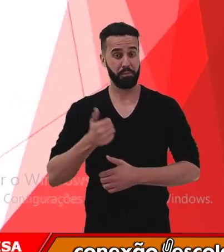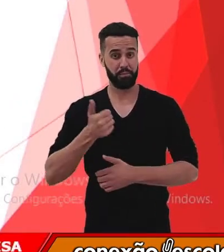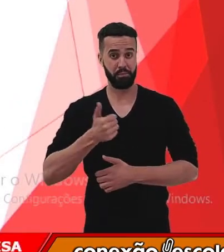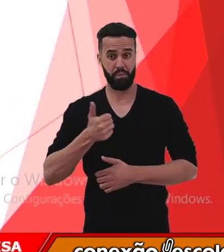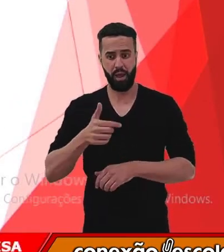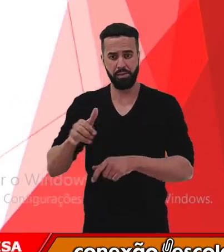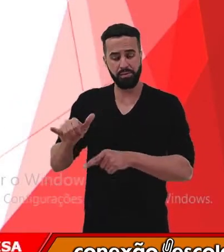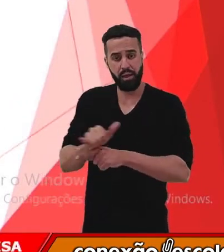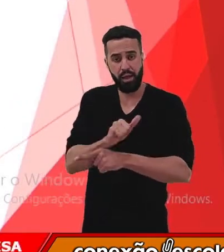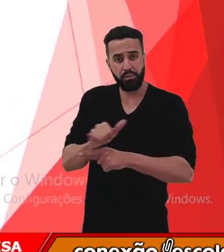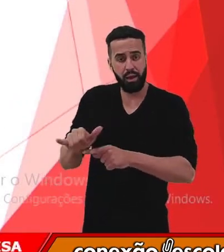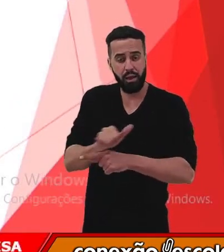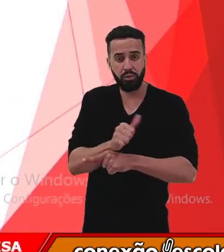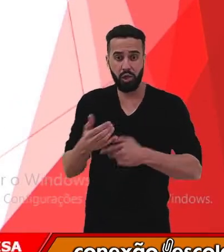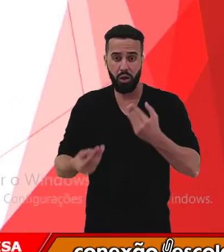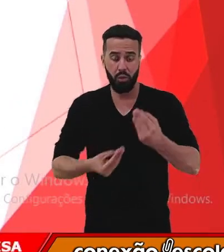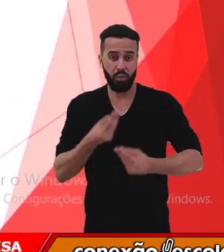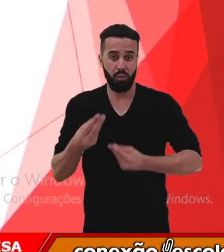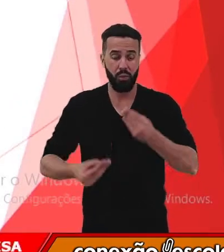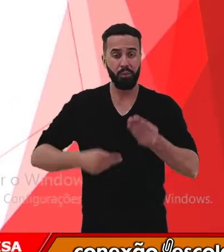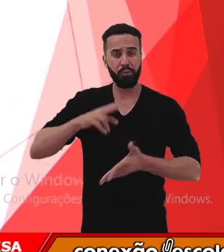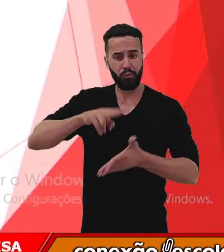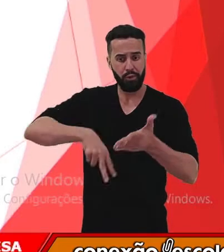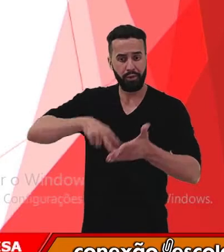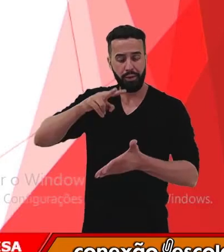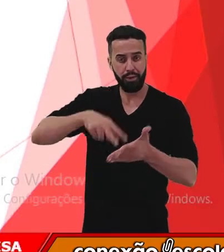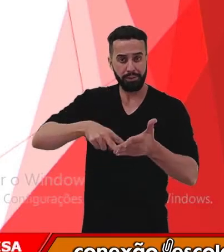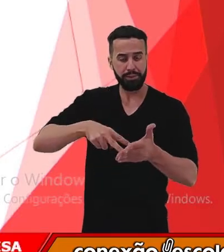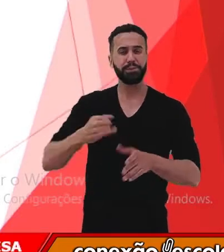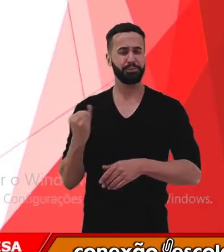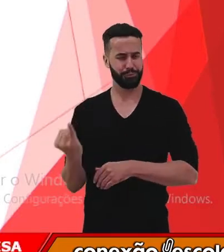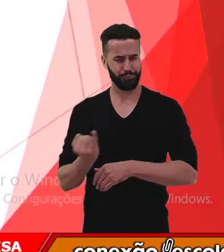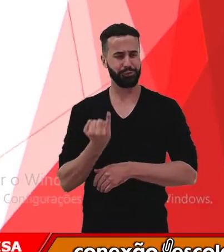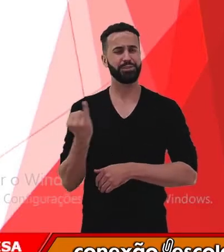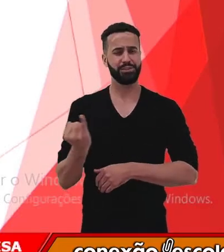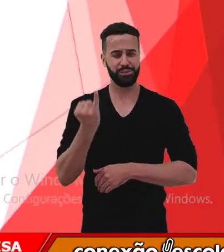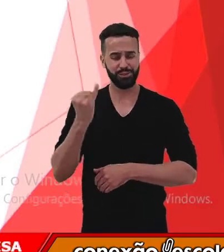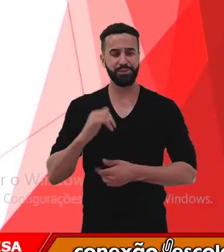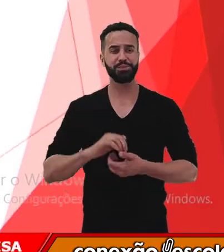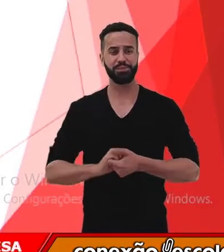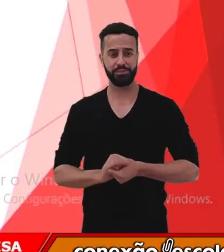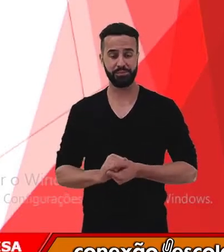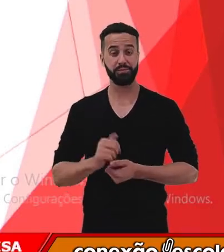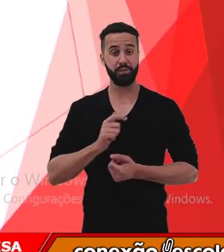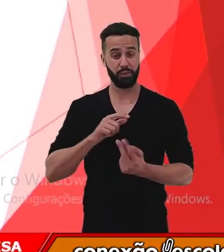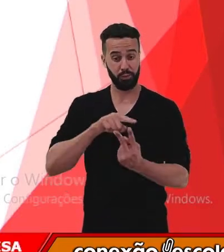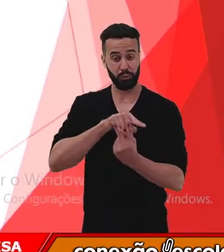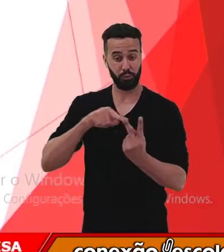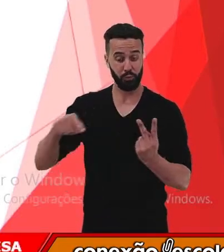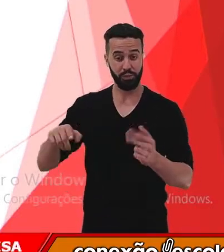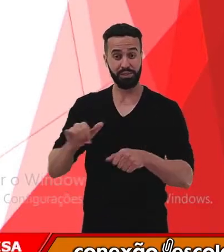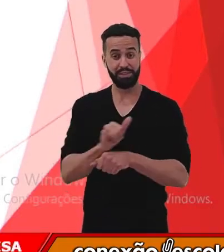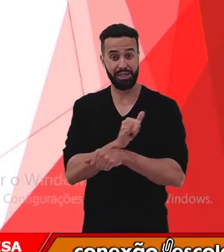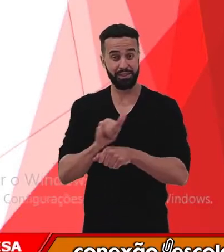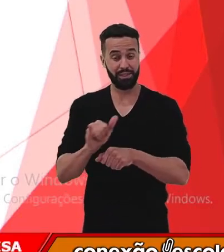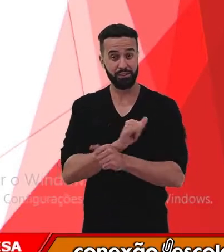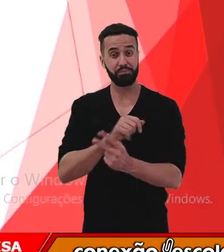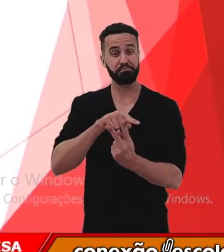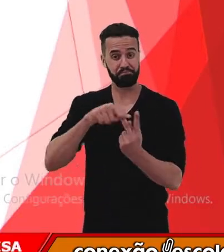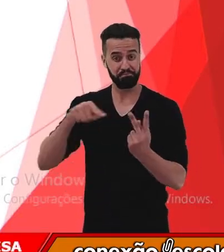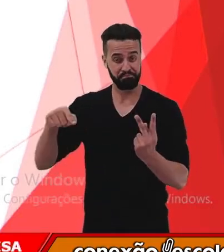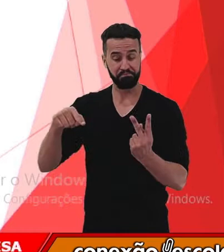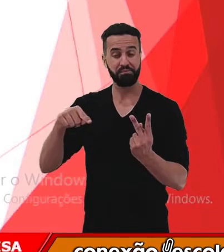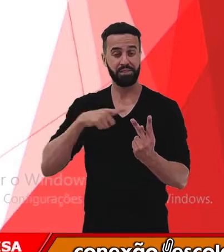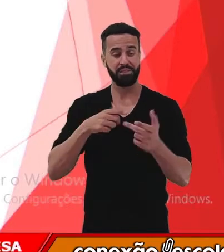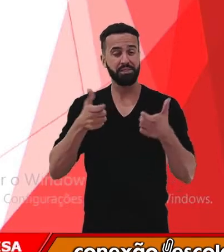de leitura, que é algo muito importante. Nós temos aí duas estratégias de leitura que serão trabalhadas